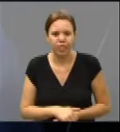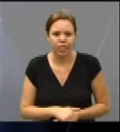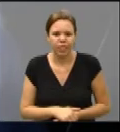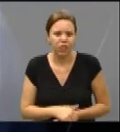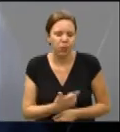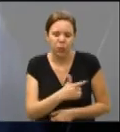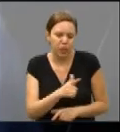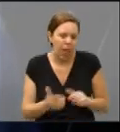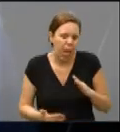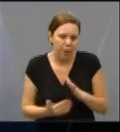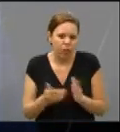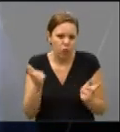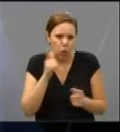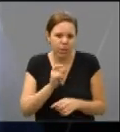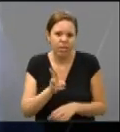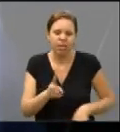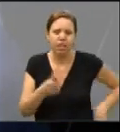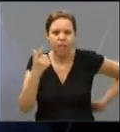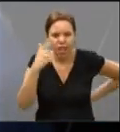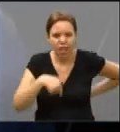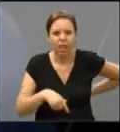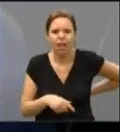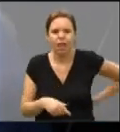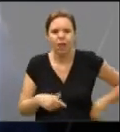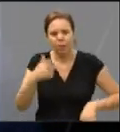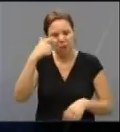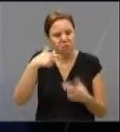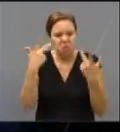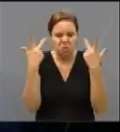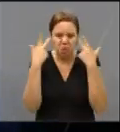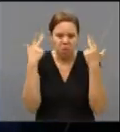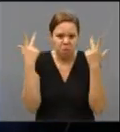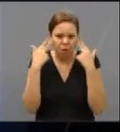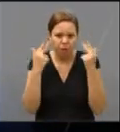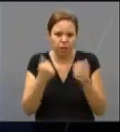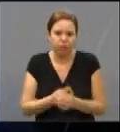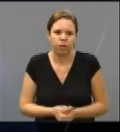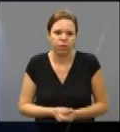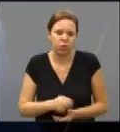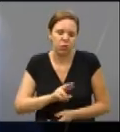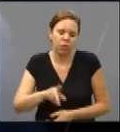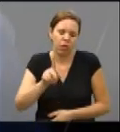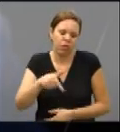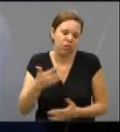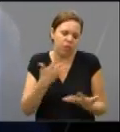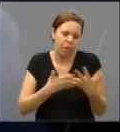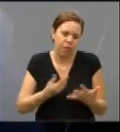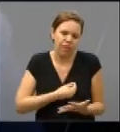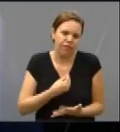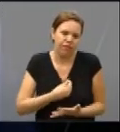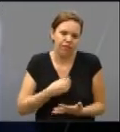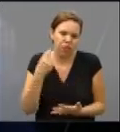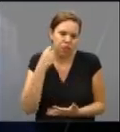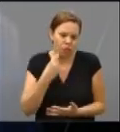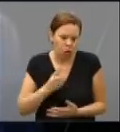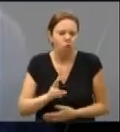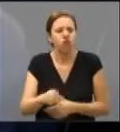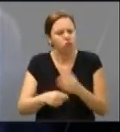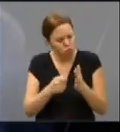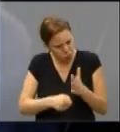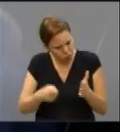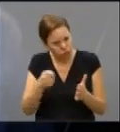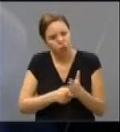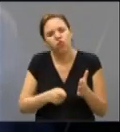sem limite. Na verdade, acaba sendo uma pessoa normal. Não é isso que atrapalha. Então eu continuo